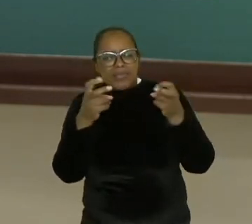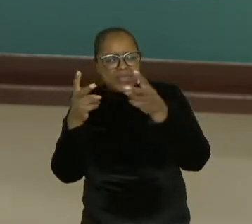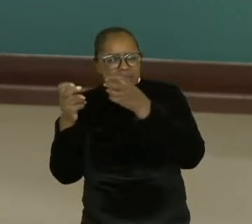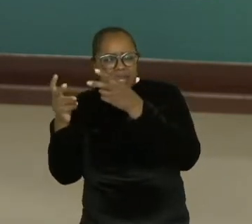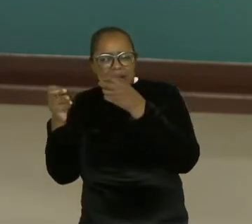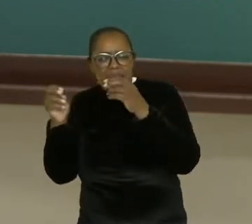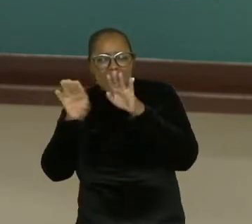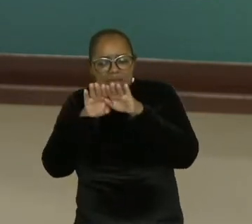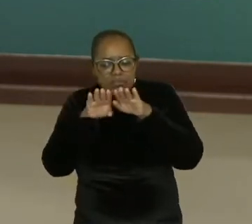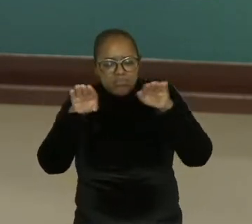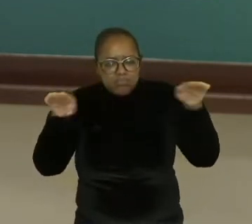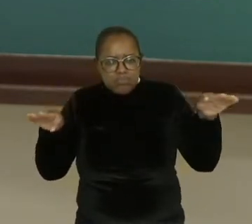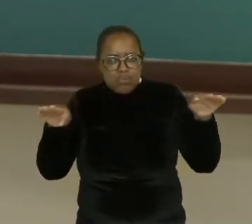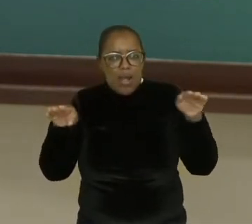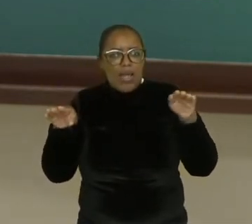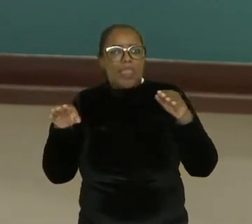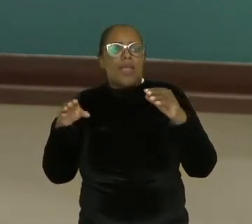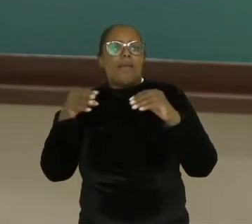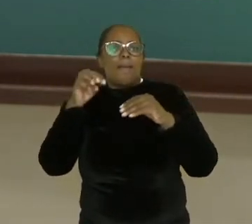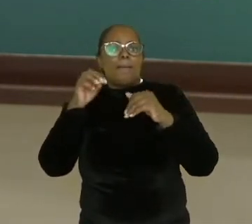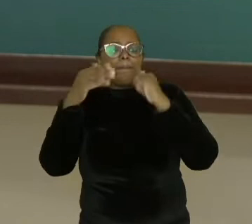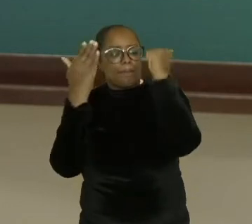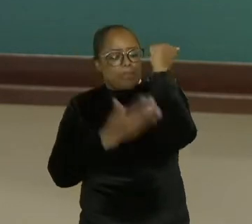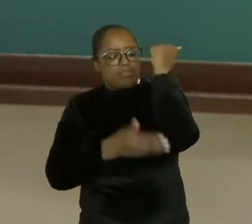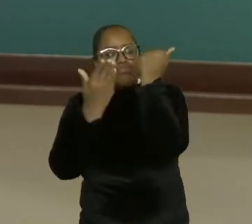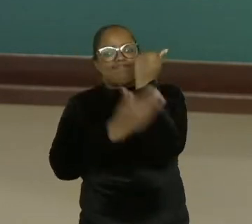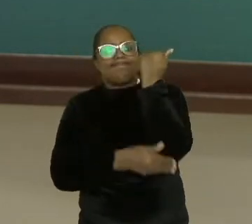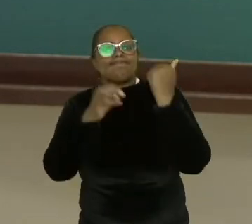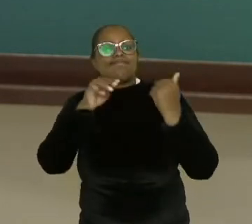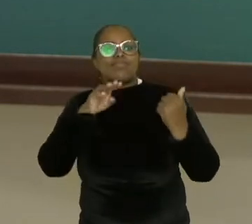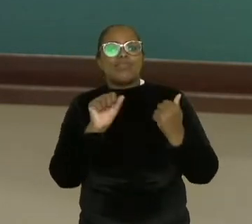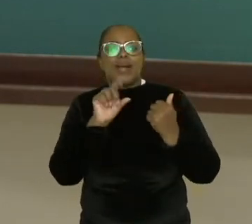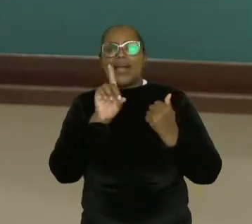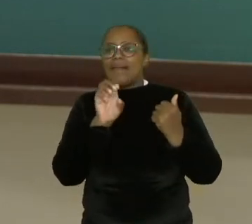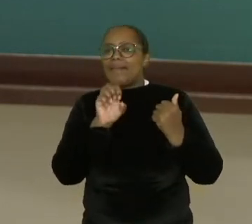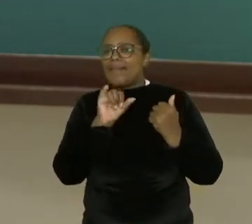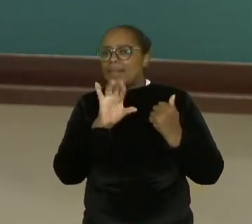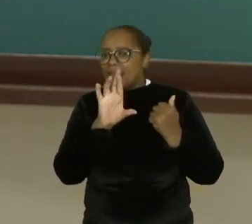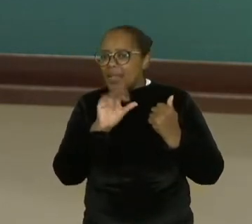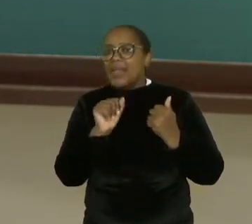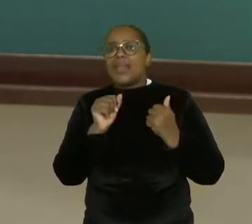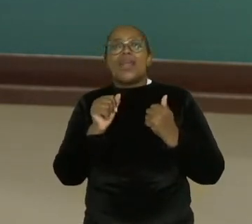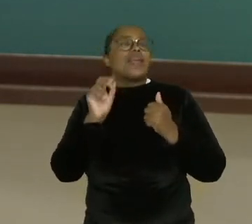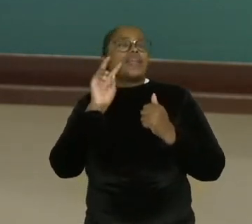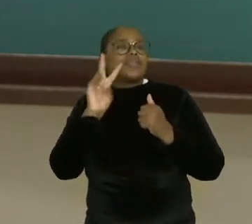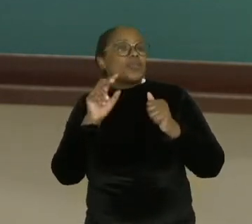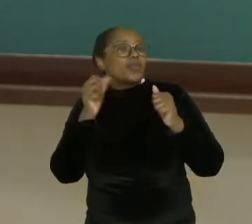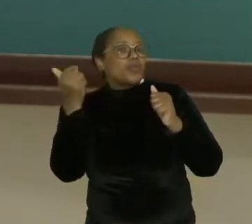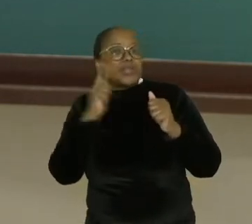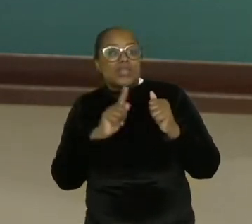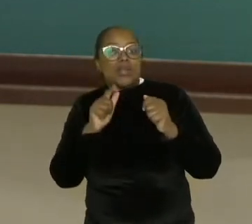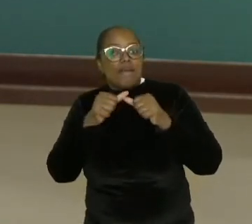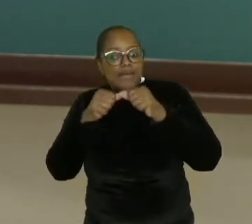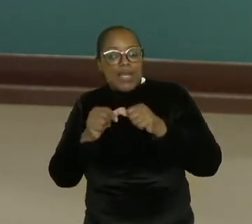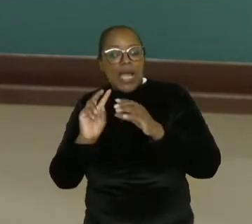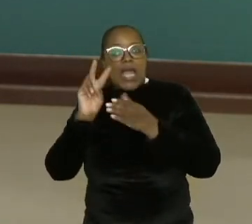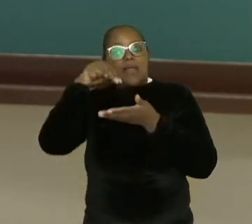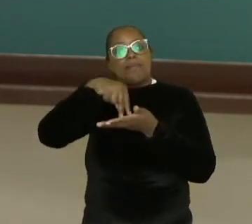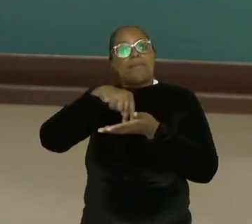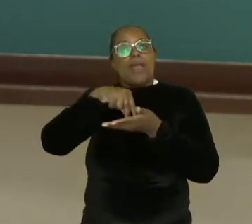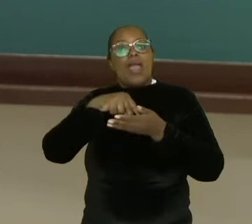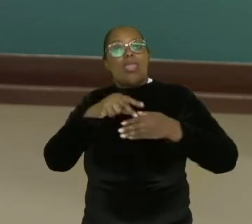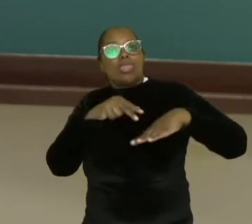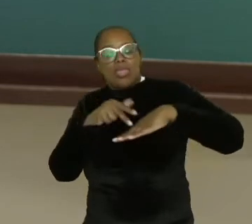poderiam deslizar nas ondas. Então, na hora de lazer, na hora que eles não estavam usando para pesca, para ajuda da